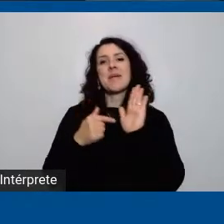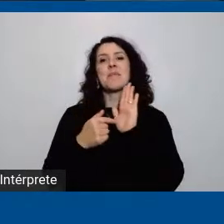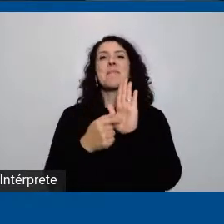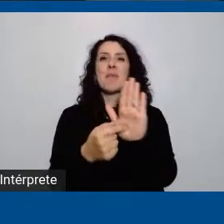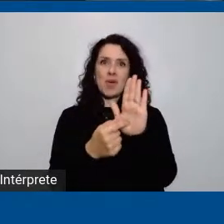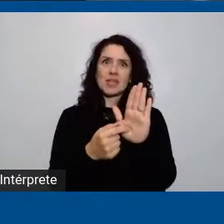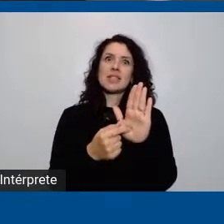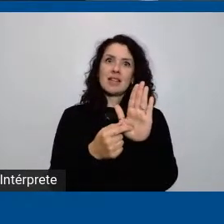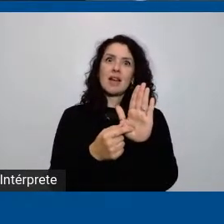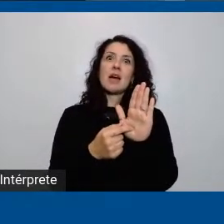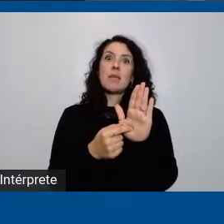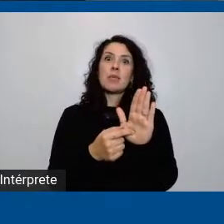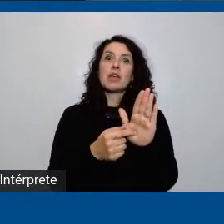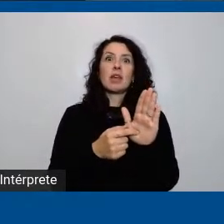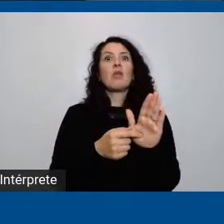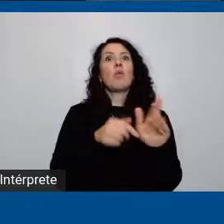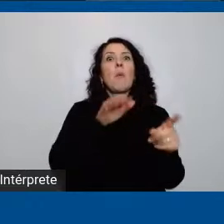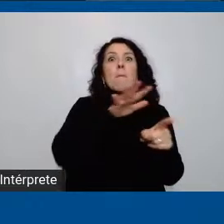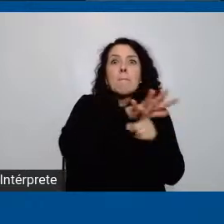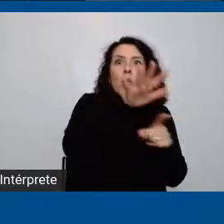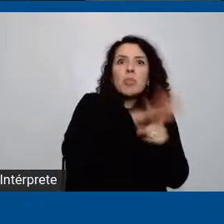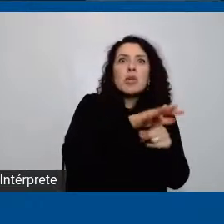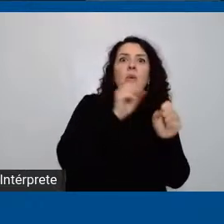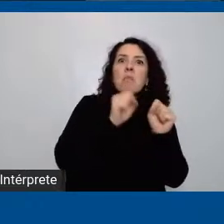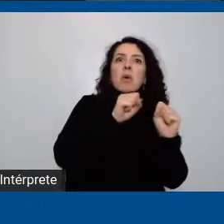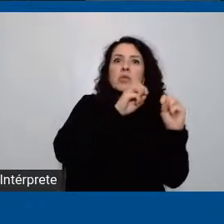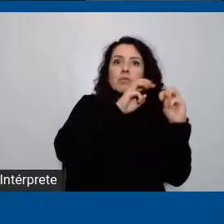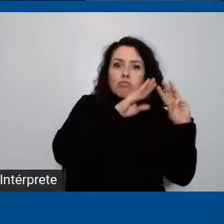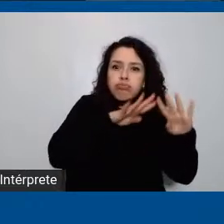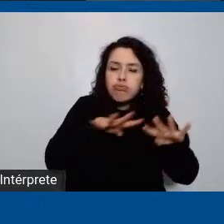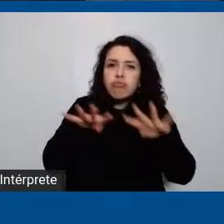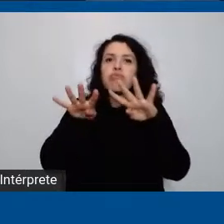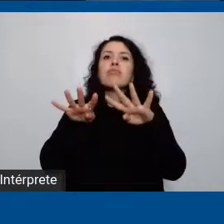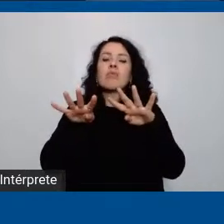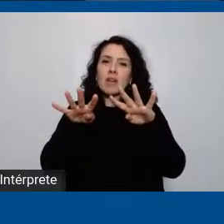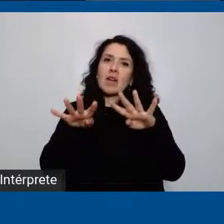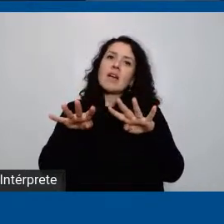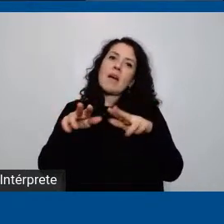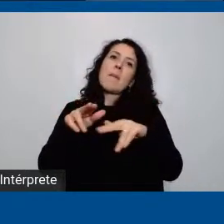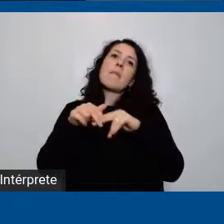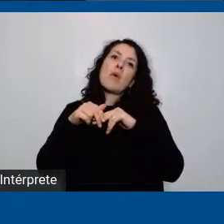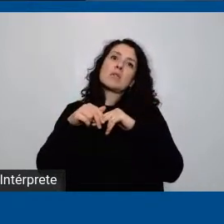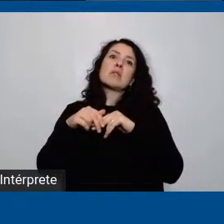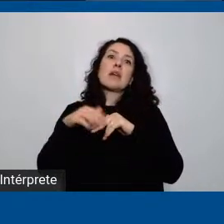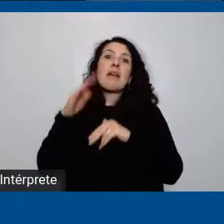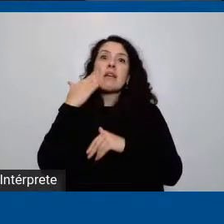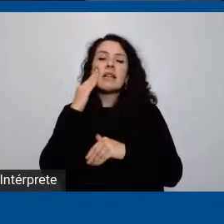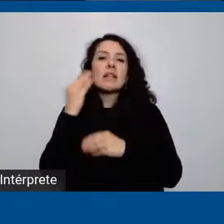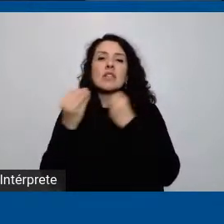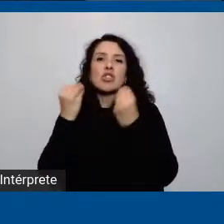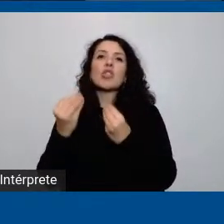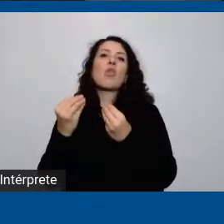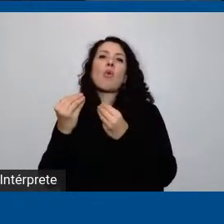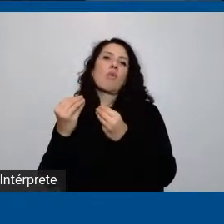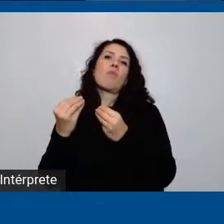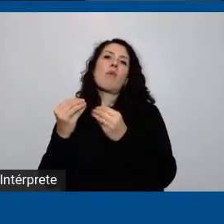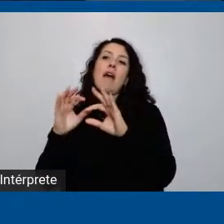grande público desse manancial da família Ferreira, que ainda está por